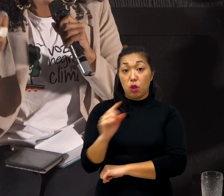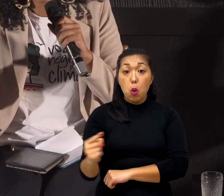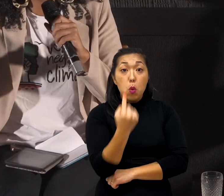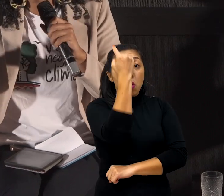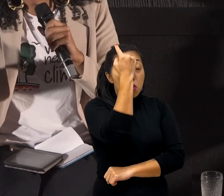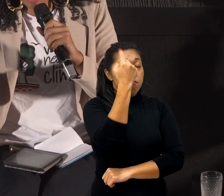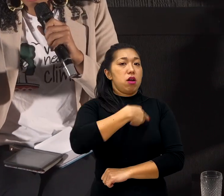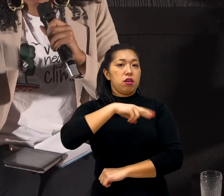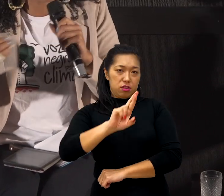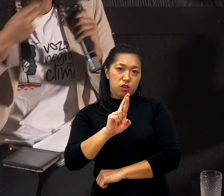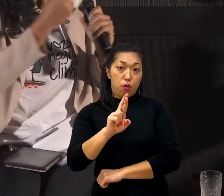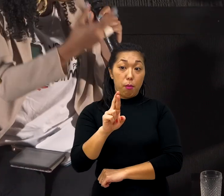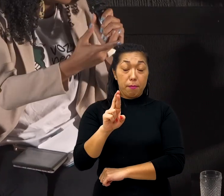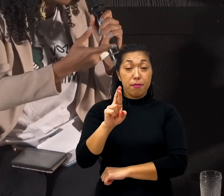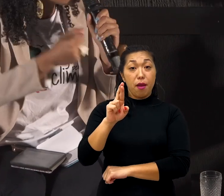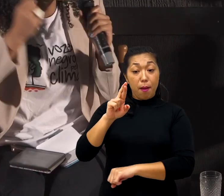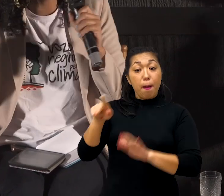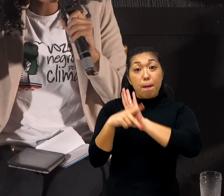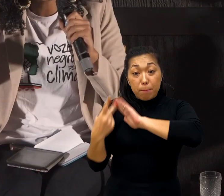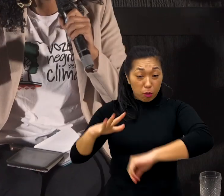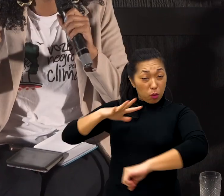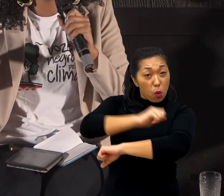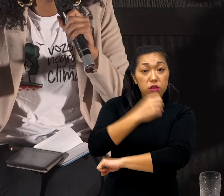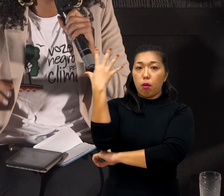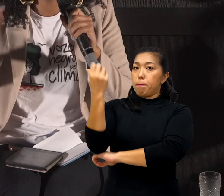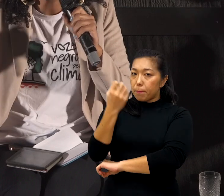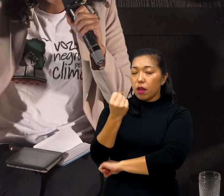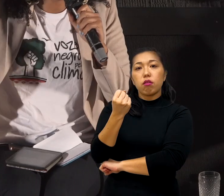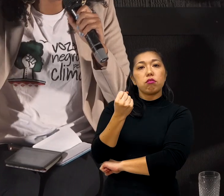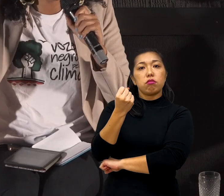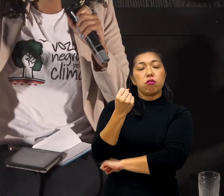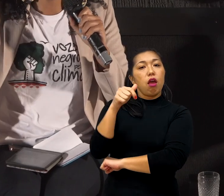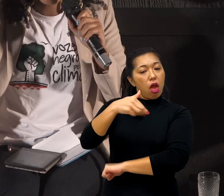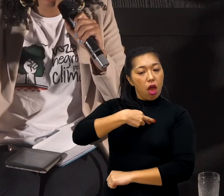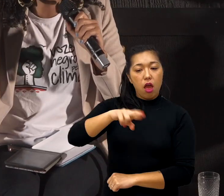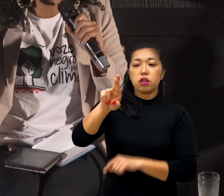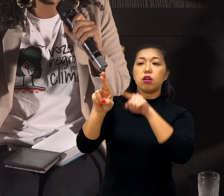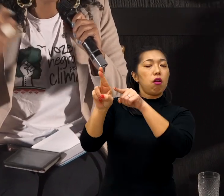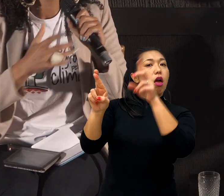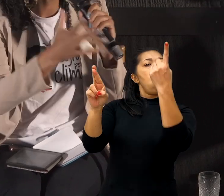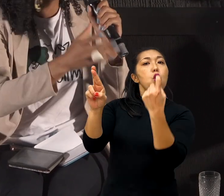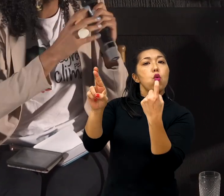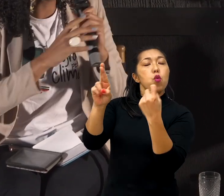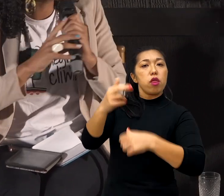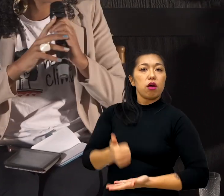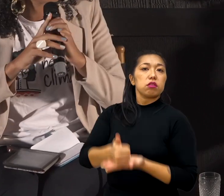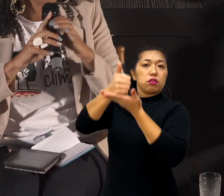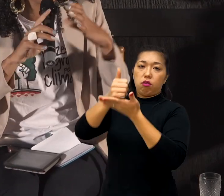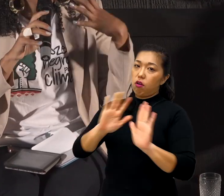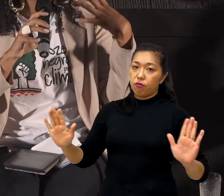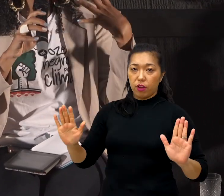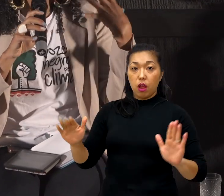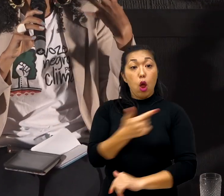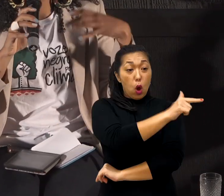que foi a religião dos brancos, dos colonizadores, é colocada como a religião que vai salvar o planeta, e outras religiões